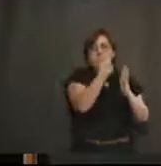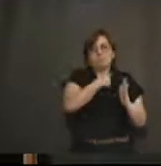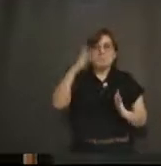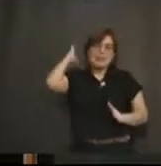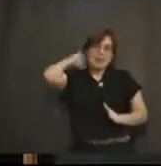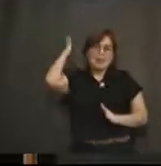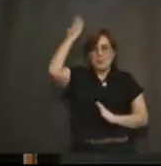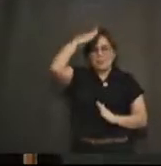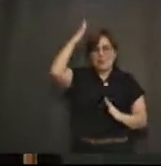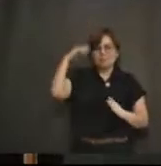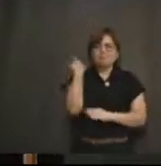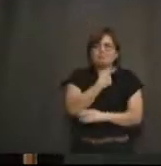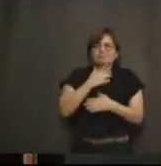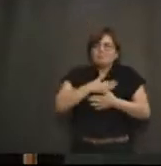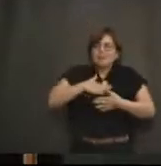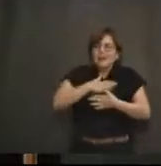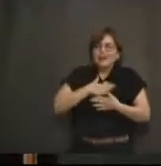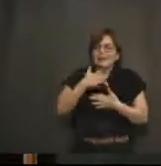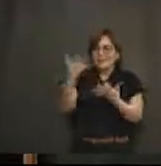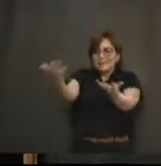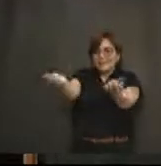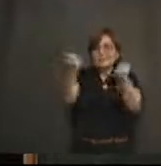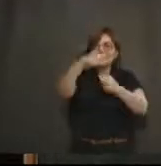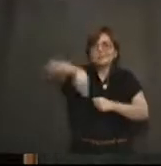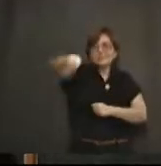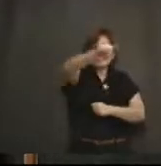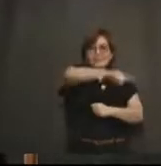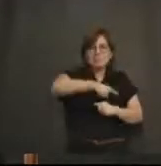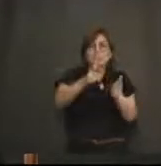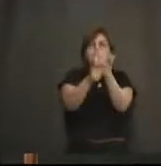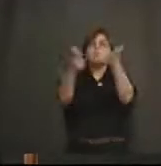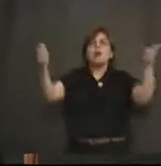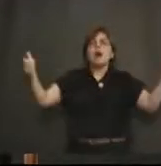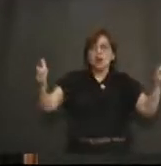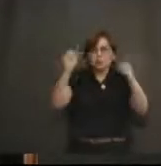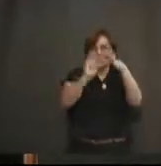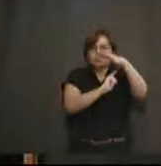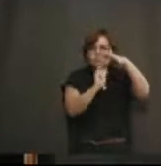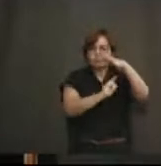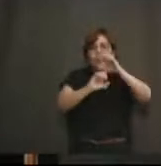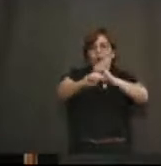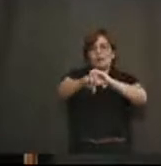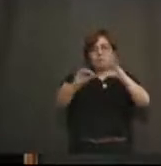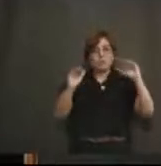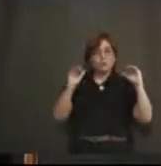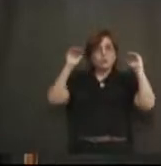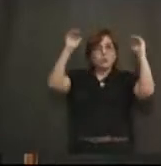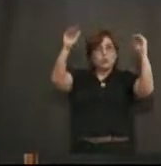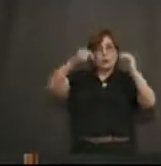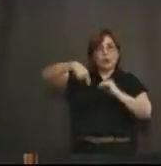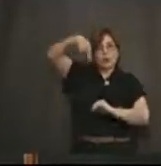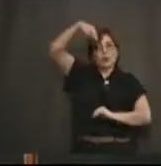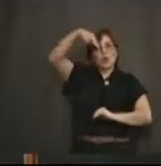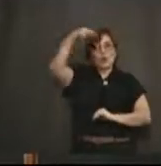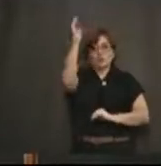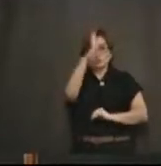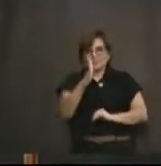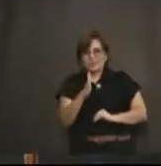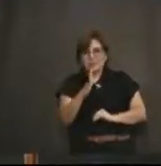na instituição de a maior instituição de ensino superior do norte do Brasil, a UFPA.